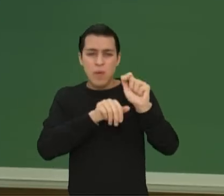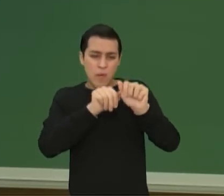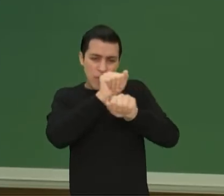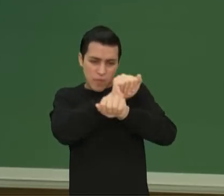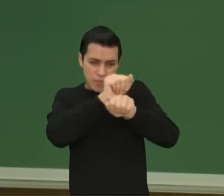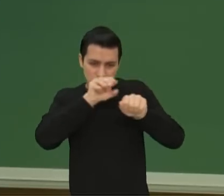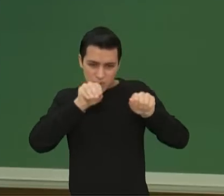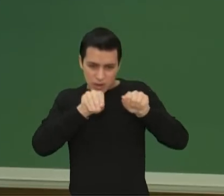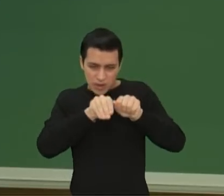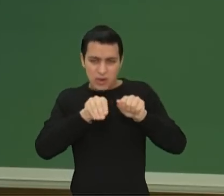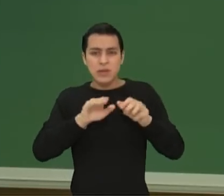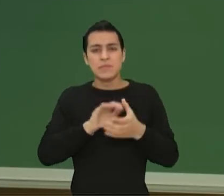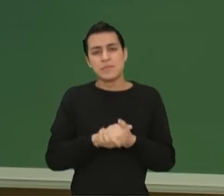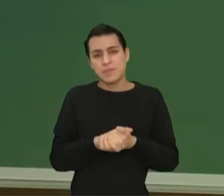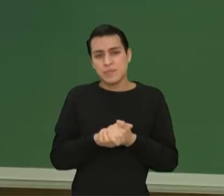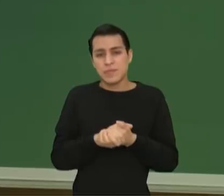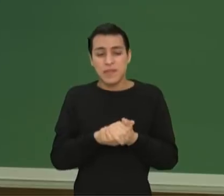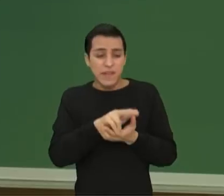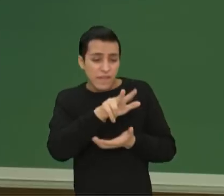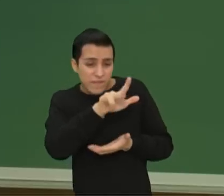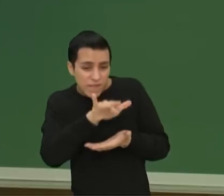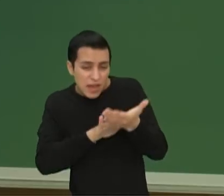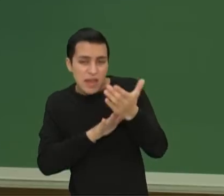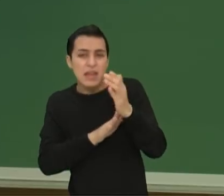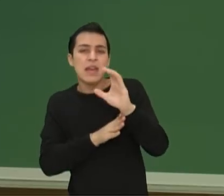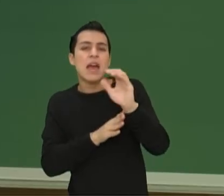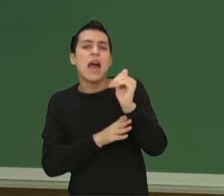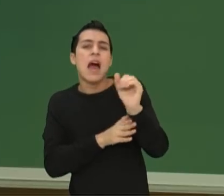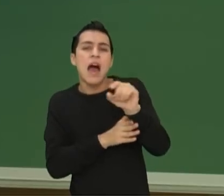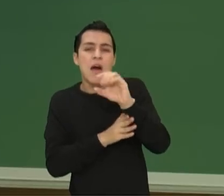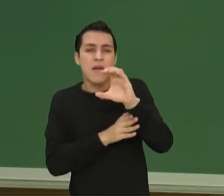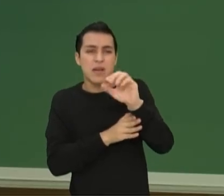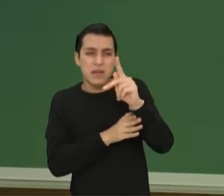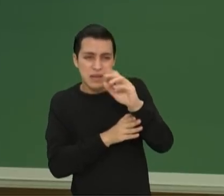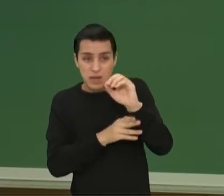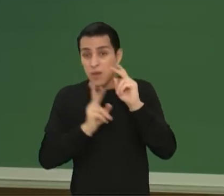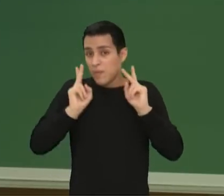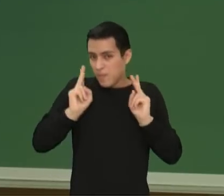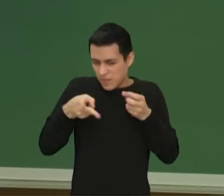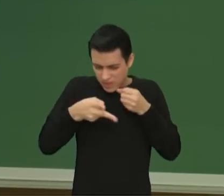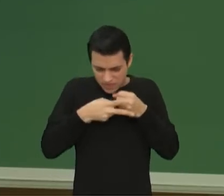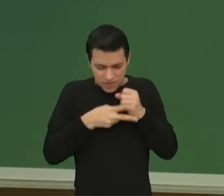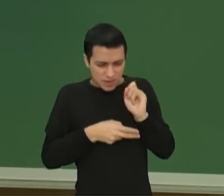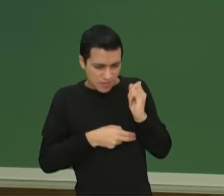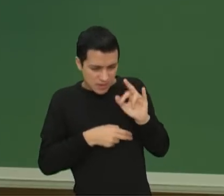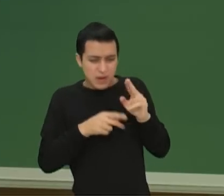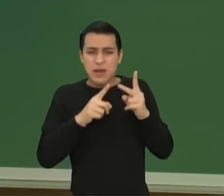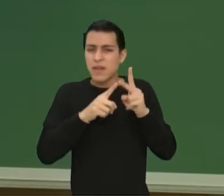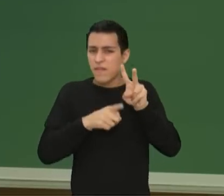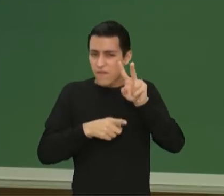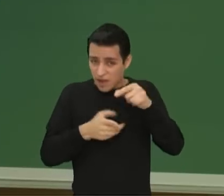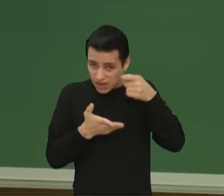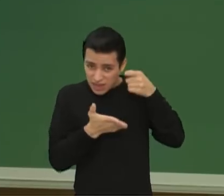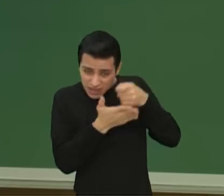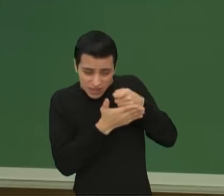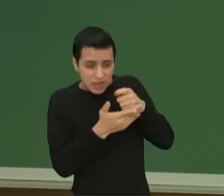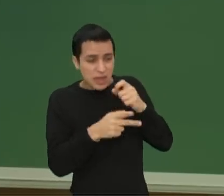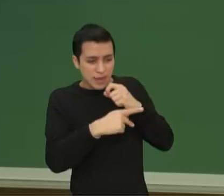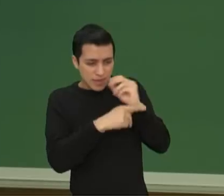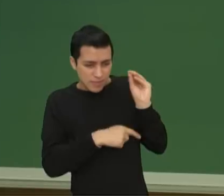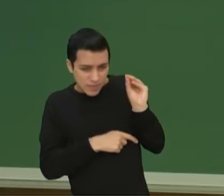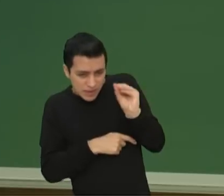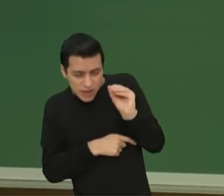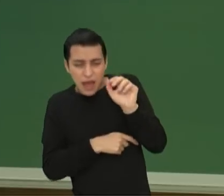artigo. Vai ao campo. Nós temos o mesmo verbo ir, o vai exigindo a preposição